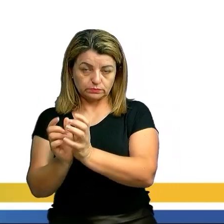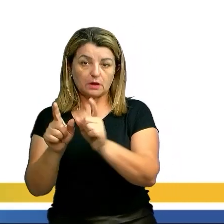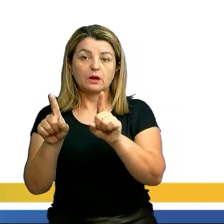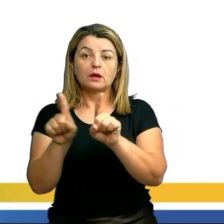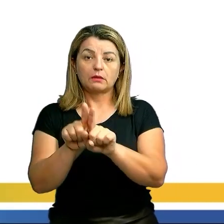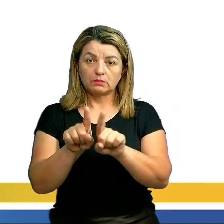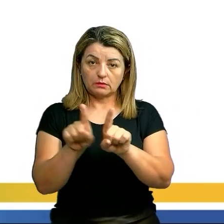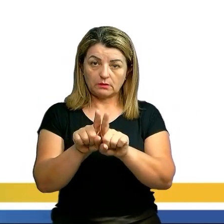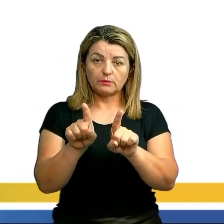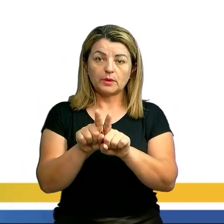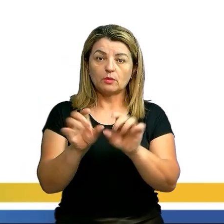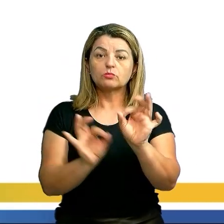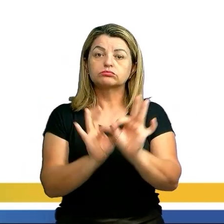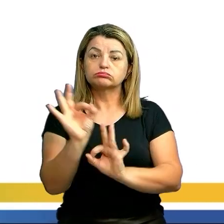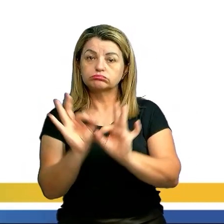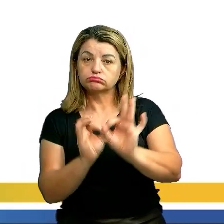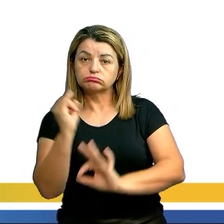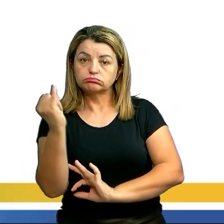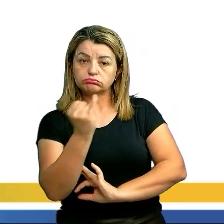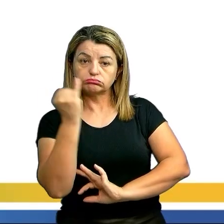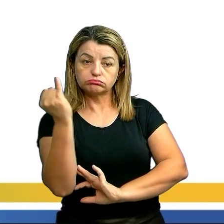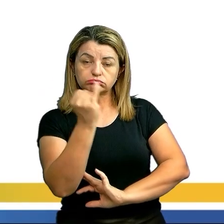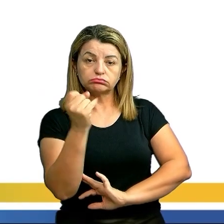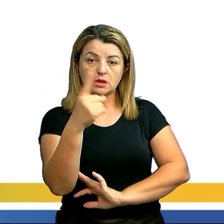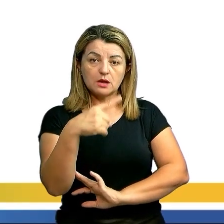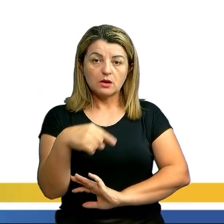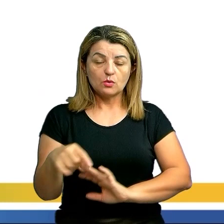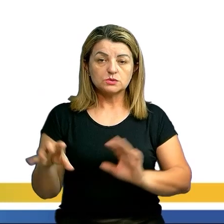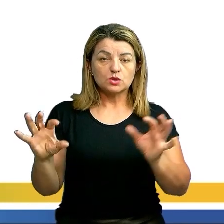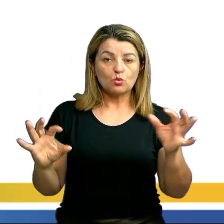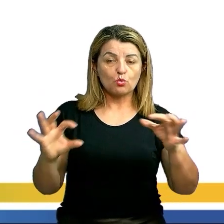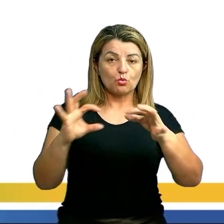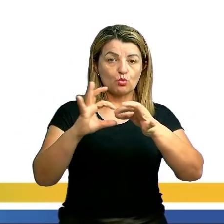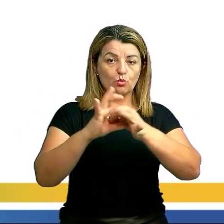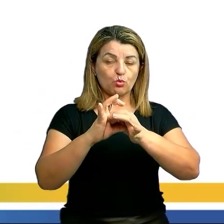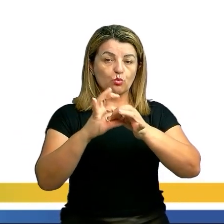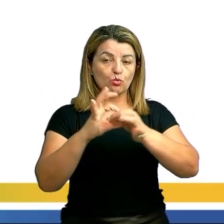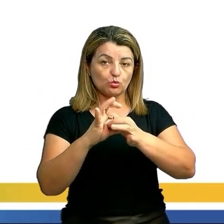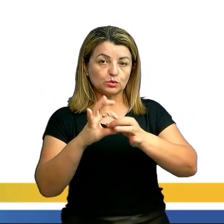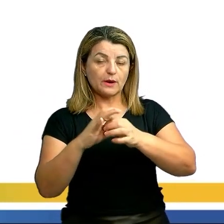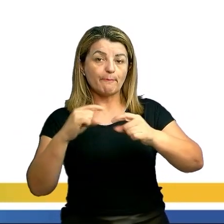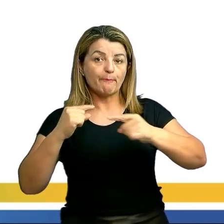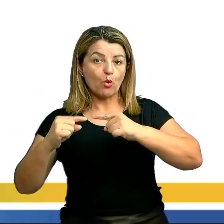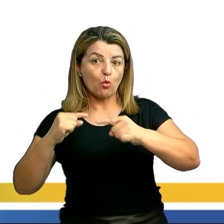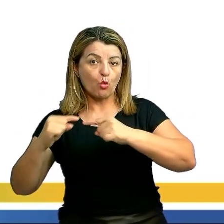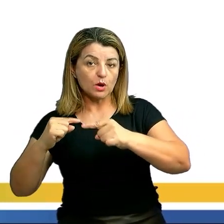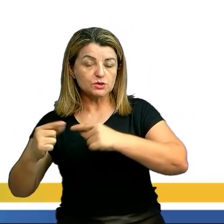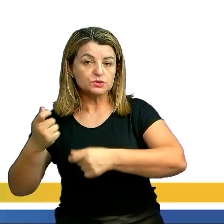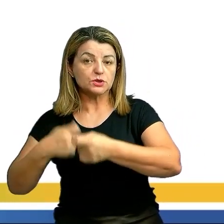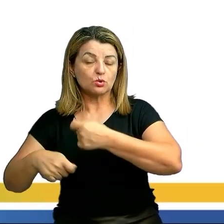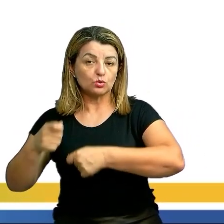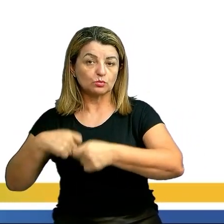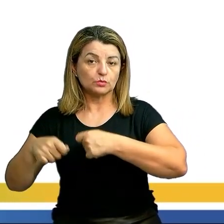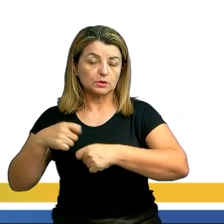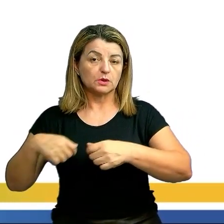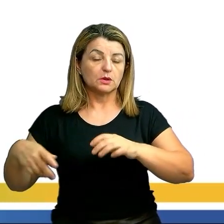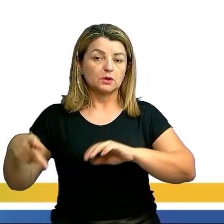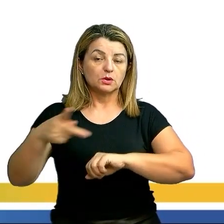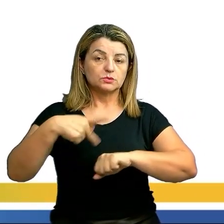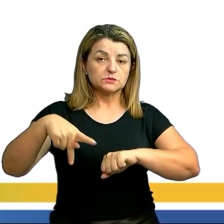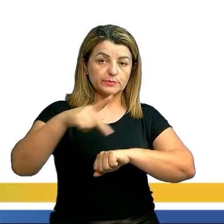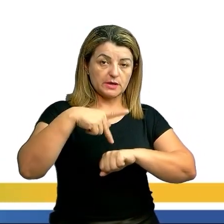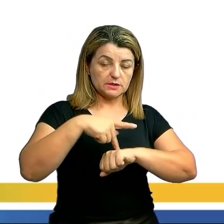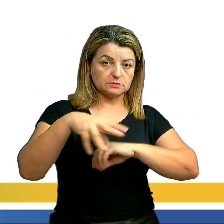internacionais que visam, né, encontros relacionados à política e economia dos seus países membros. Alguns deles não